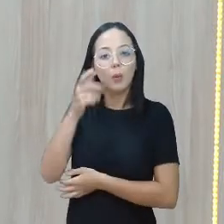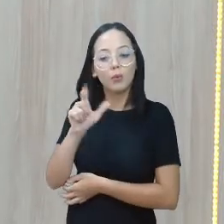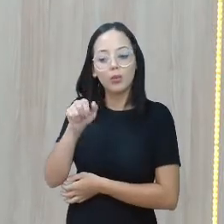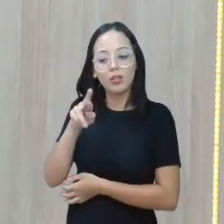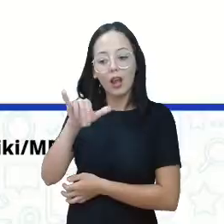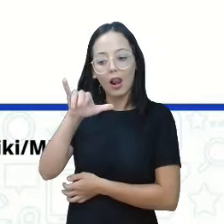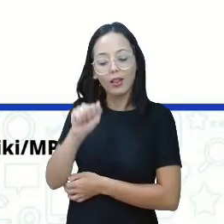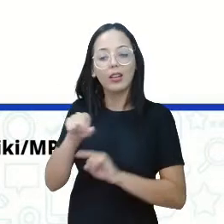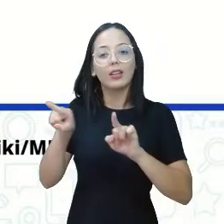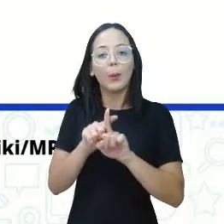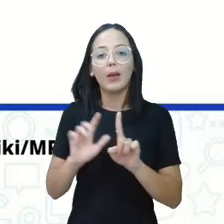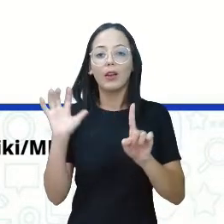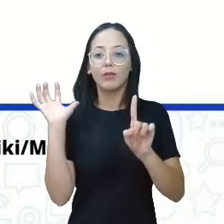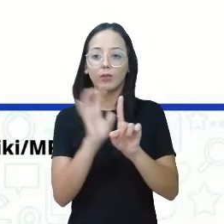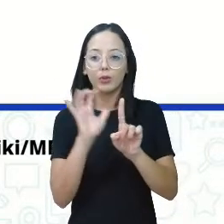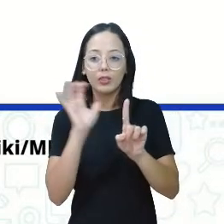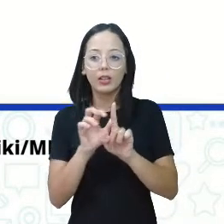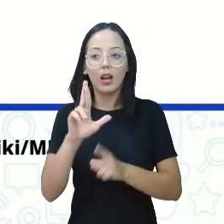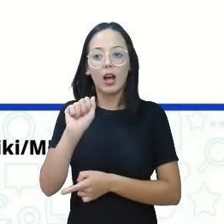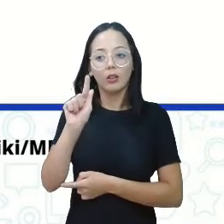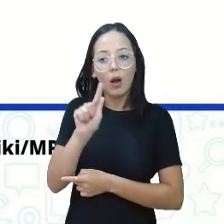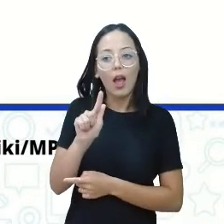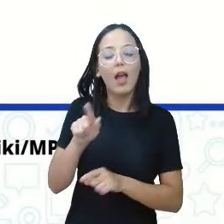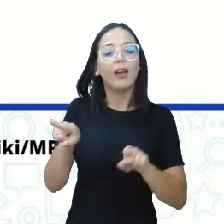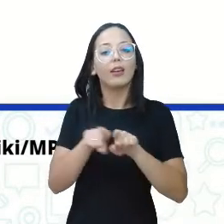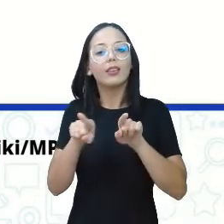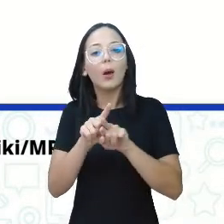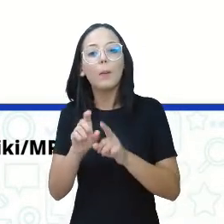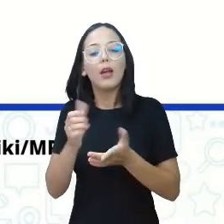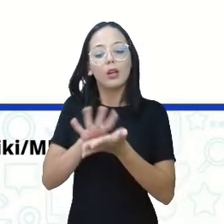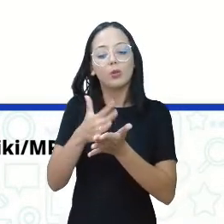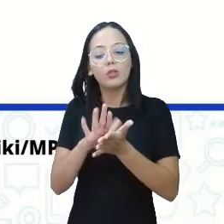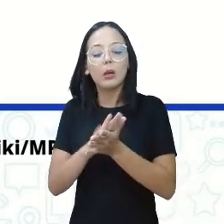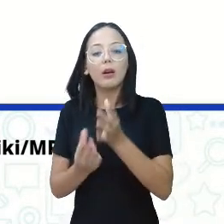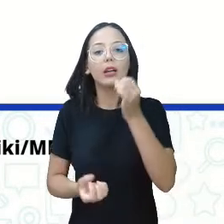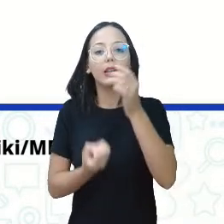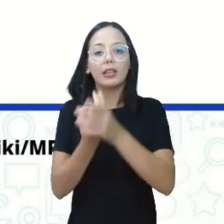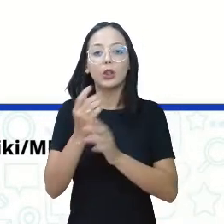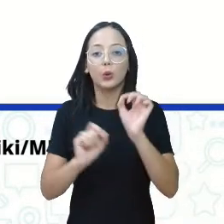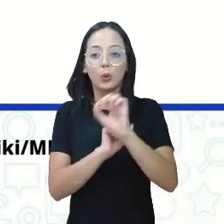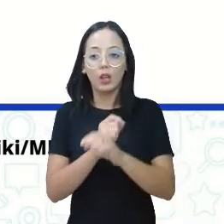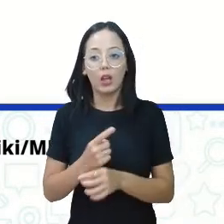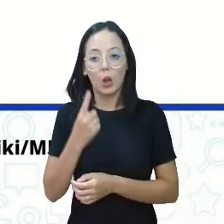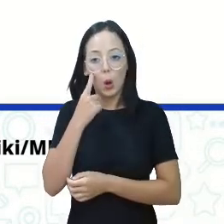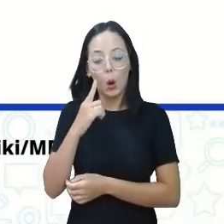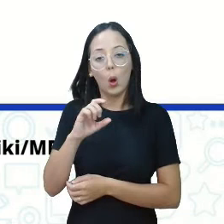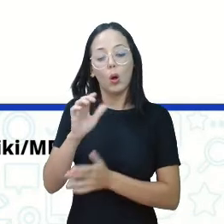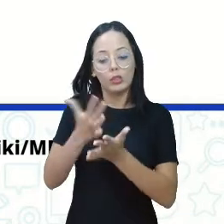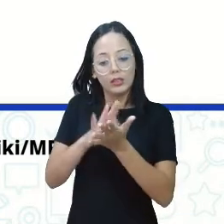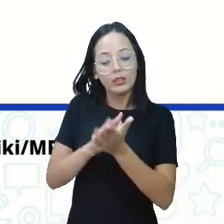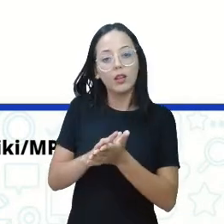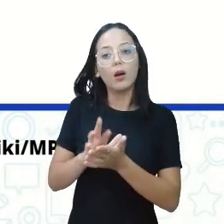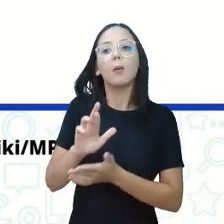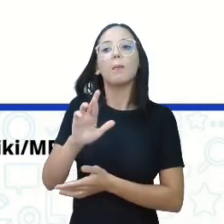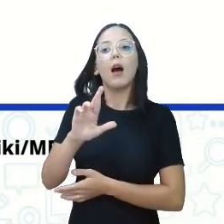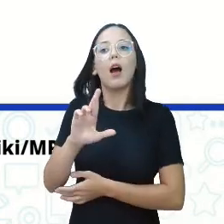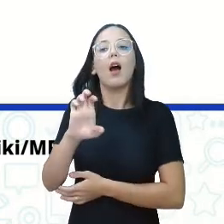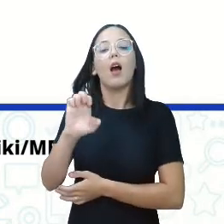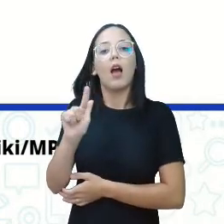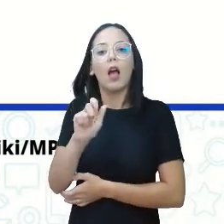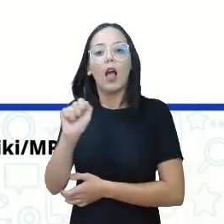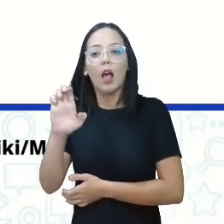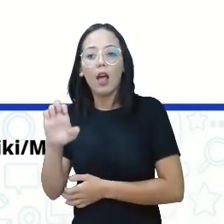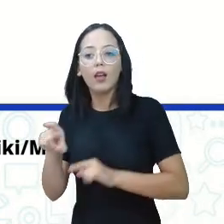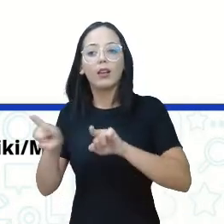latina, influenciada pelo reggae e o samba, dando origem a um gênero conhecido como samba reggae, além de outras fusões, como o